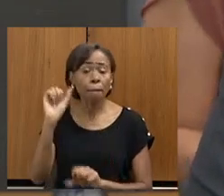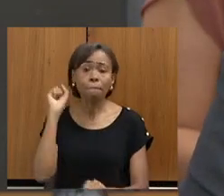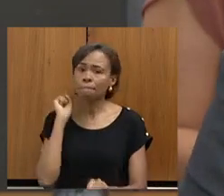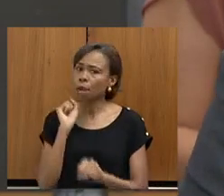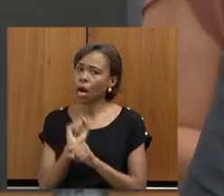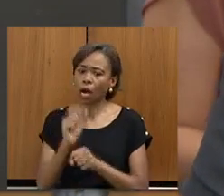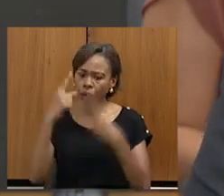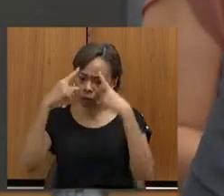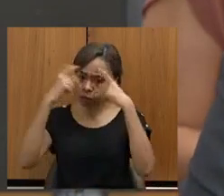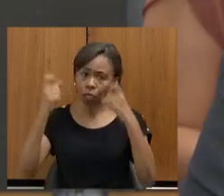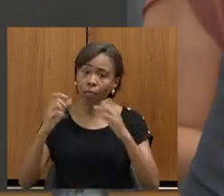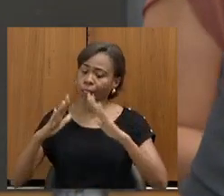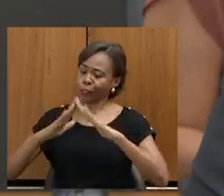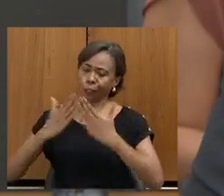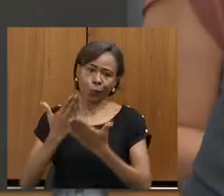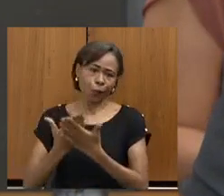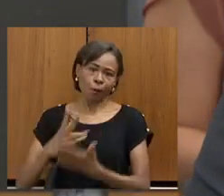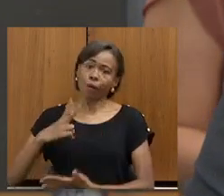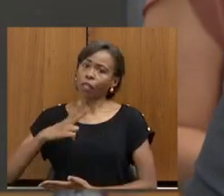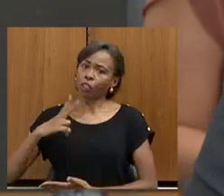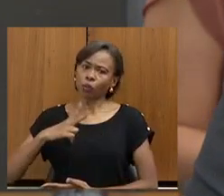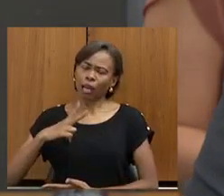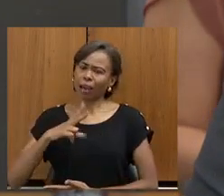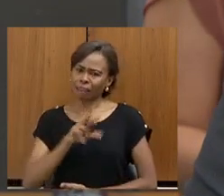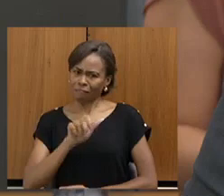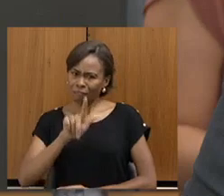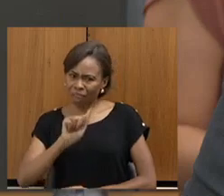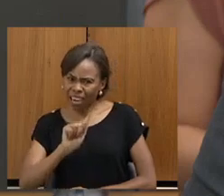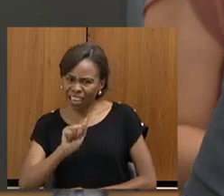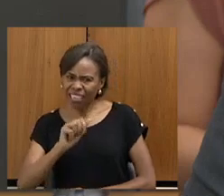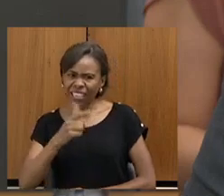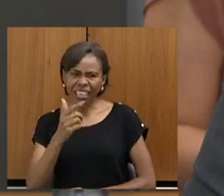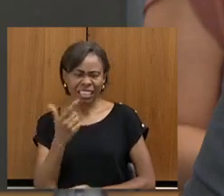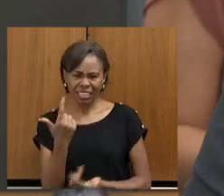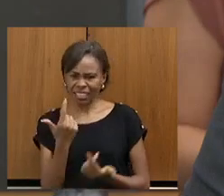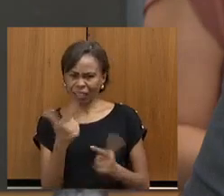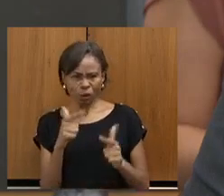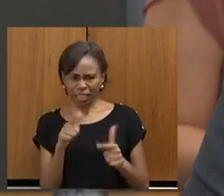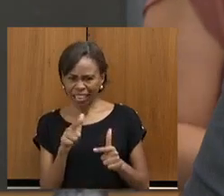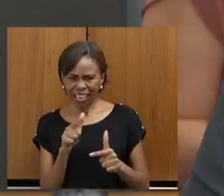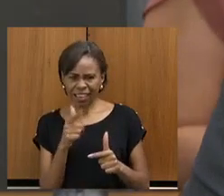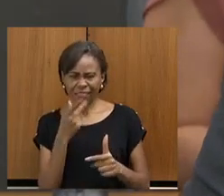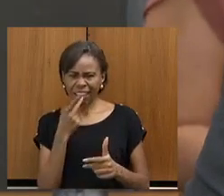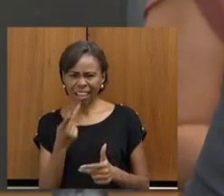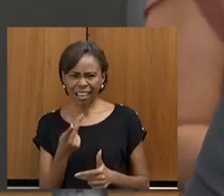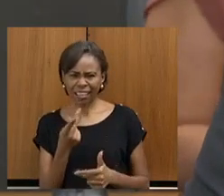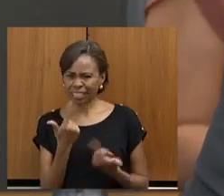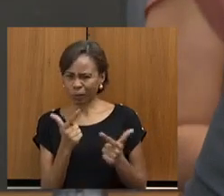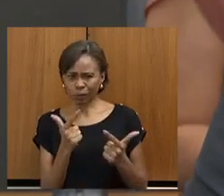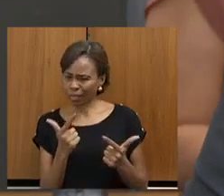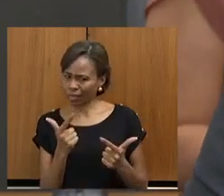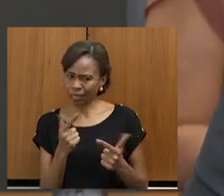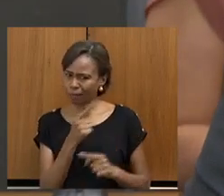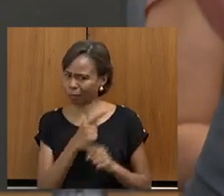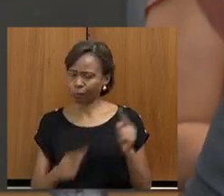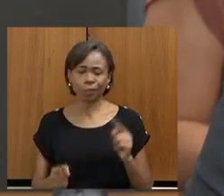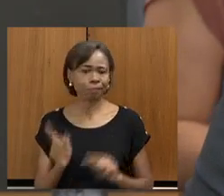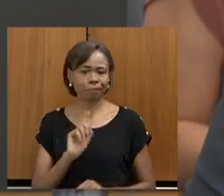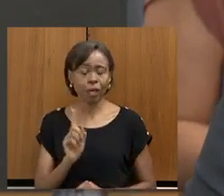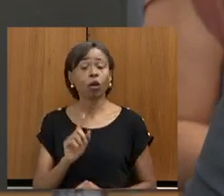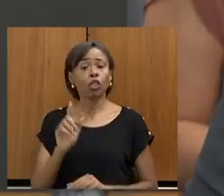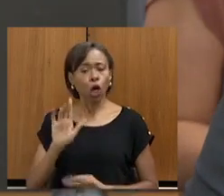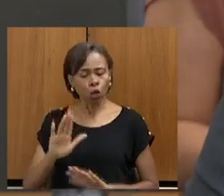que é uma escola particular negar uma vaga para um aluno com deficiência. Então, gente fez, depois da audiência pública,